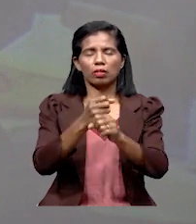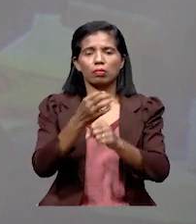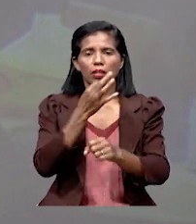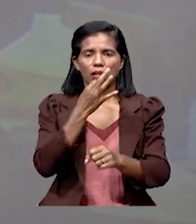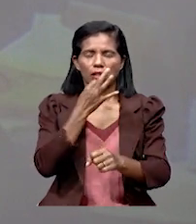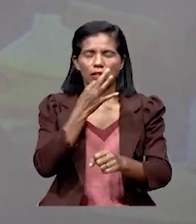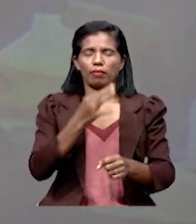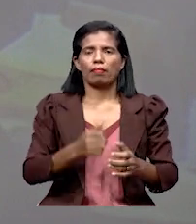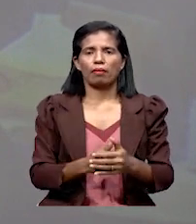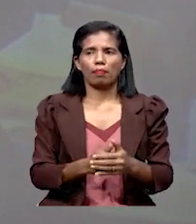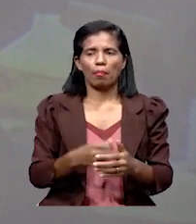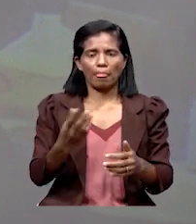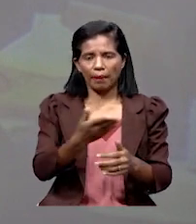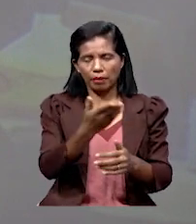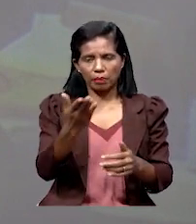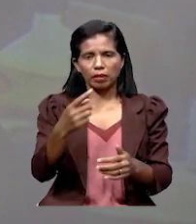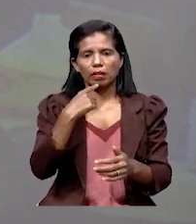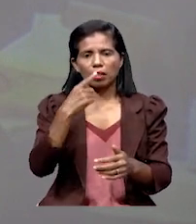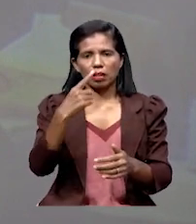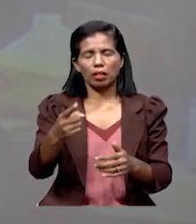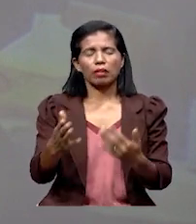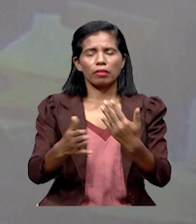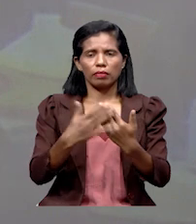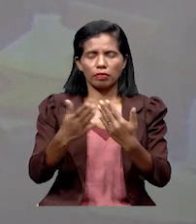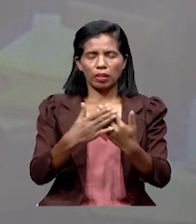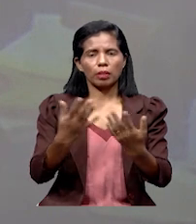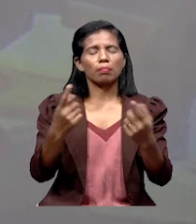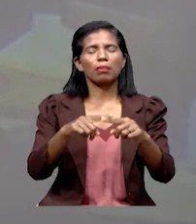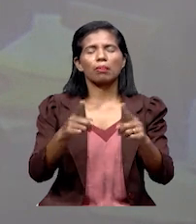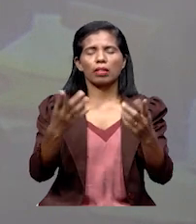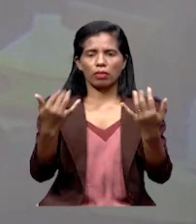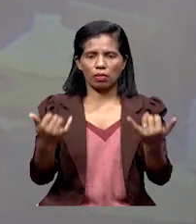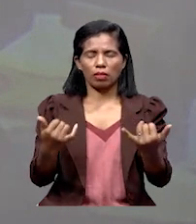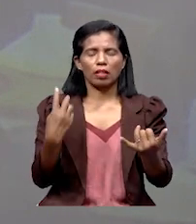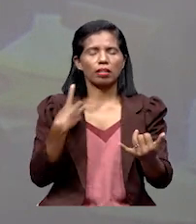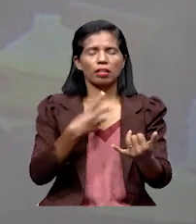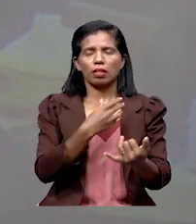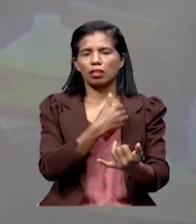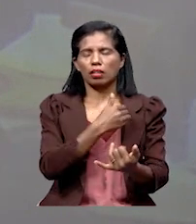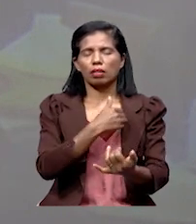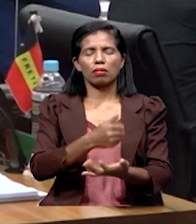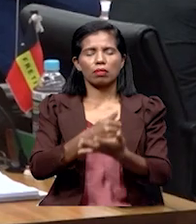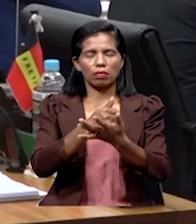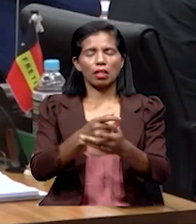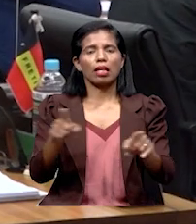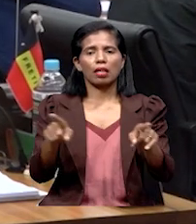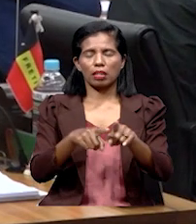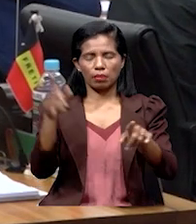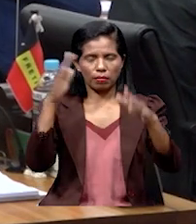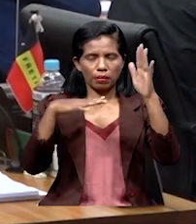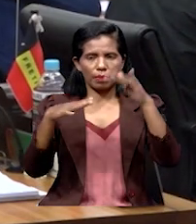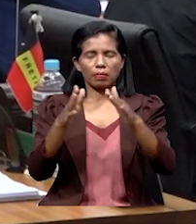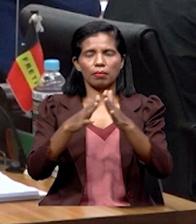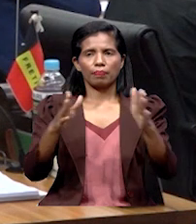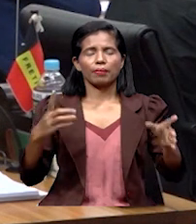yang kata ita buat sira na ton yang buat tidak fasil mai beto agora ita sida resolve ne problema. Deputada